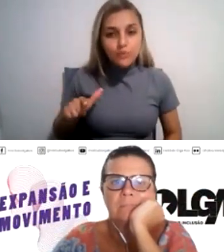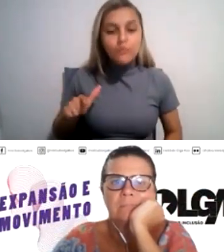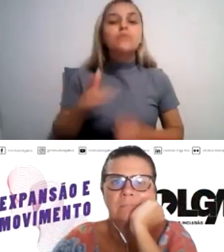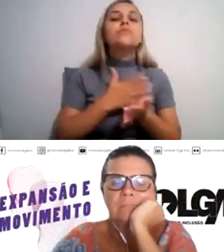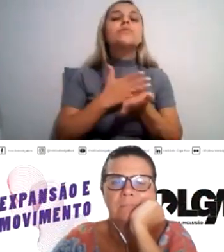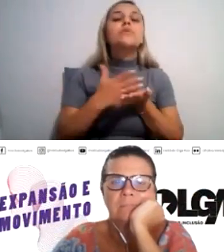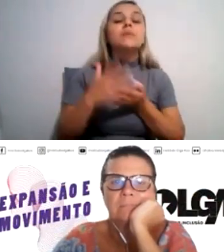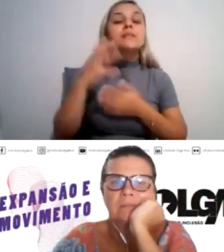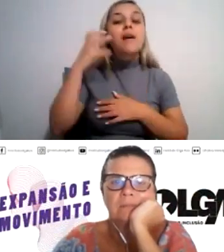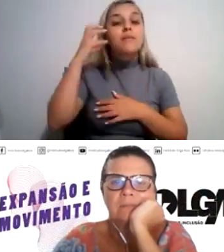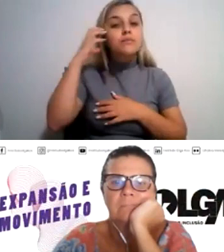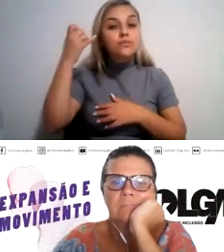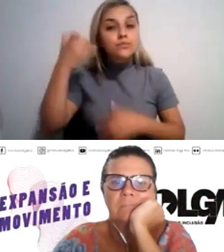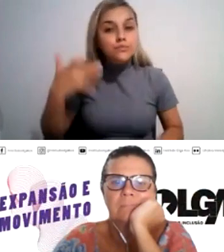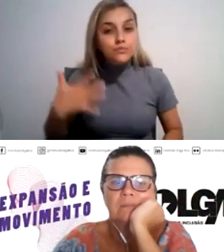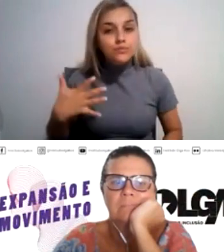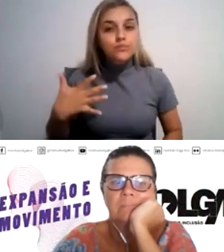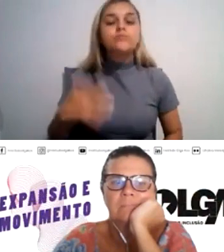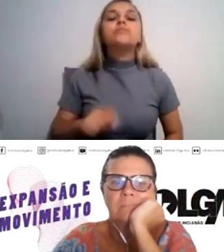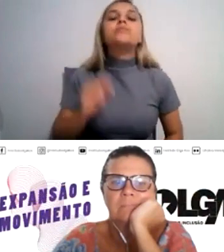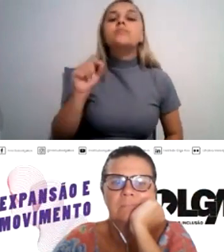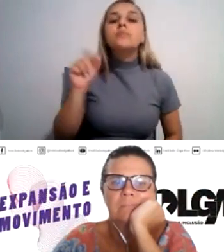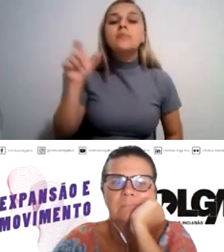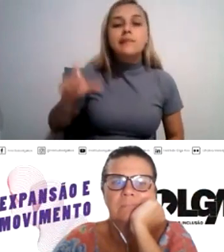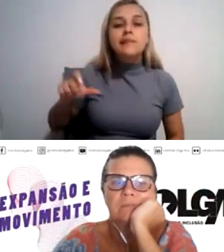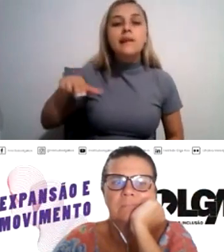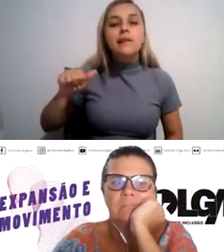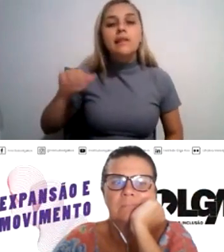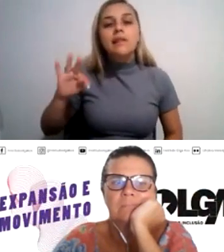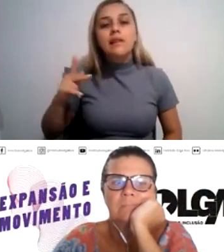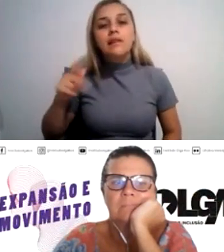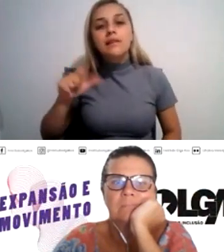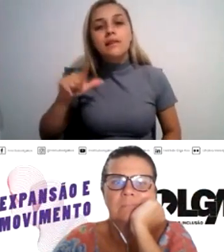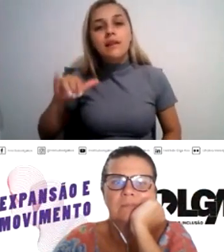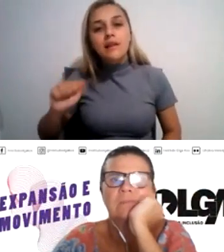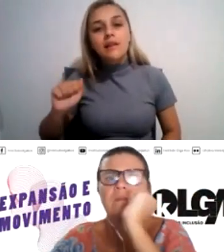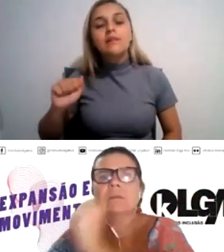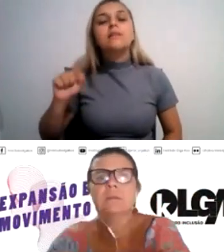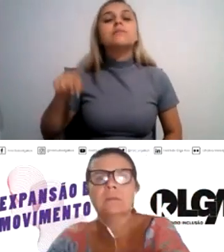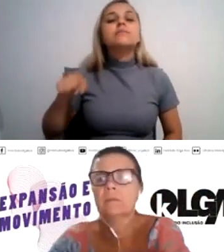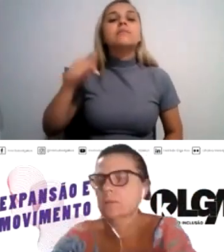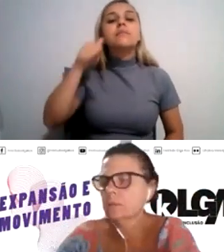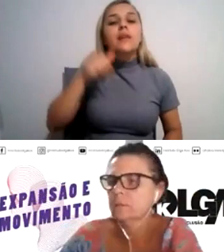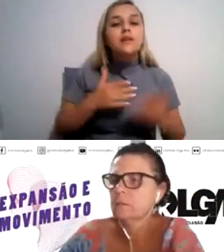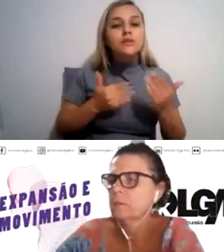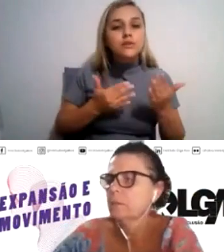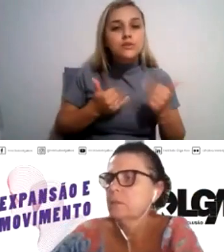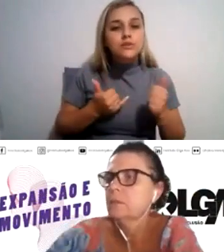Natália, que é uma jovem de pele clara, cabelos castanhos e lisos e